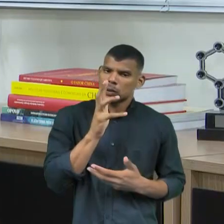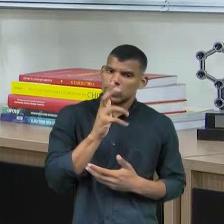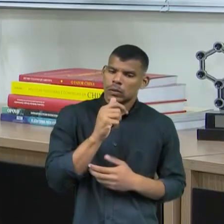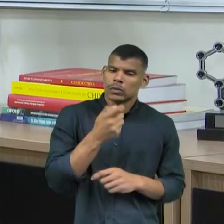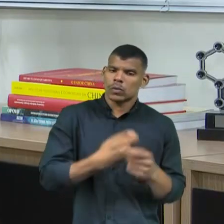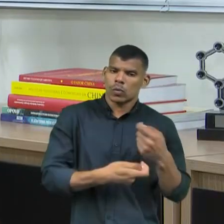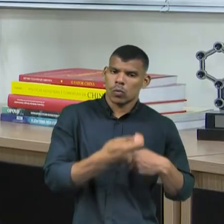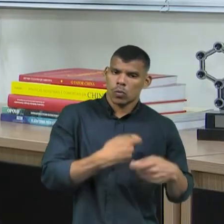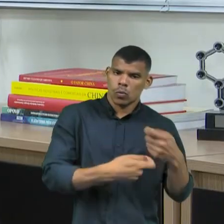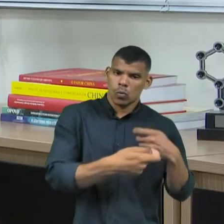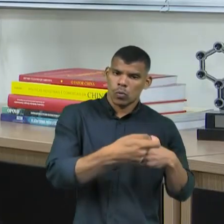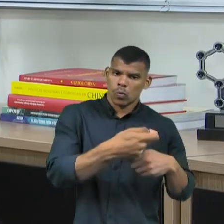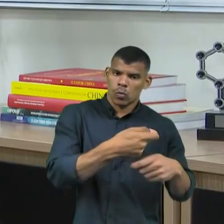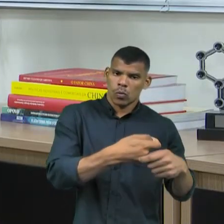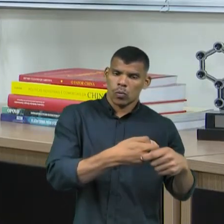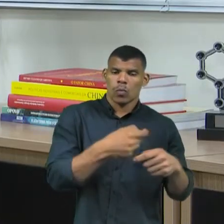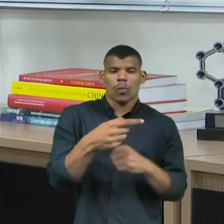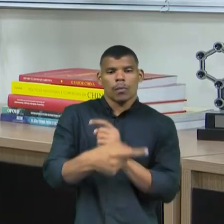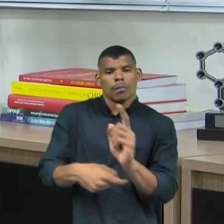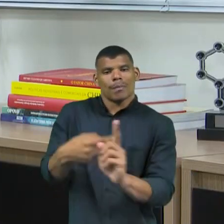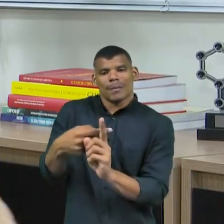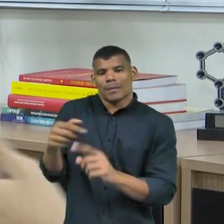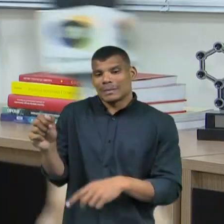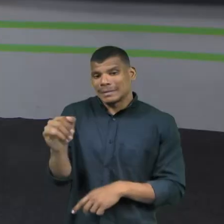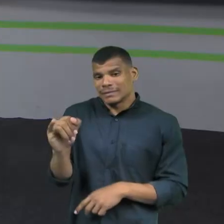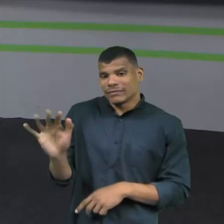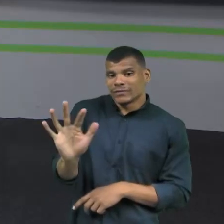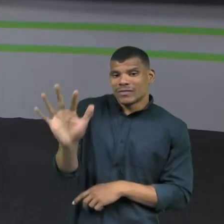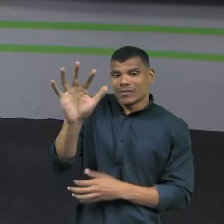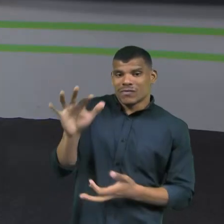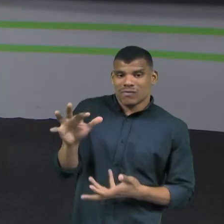economia e na própria inflação mundial.